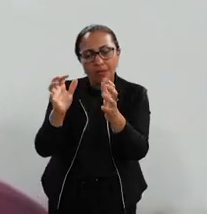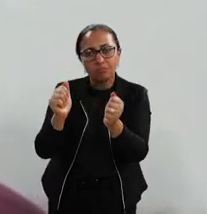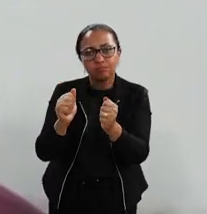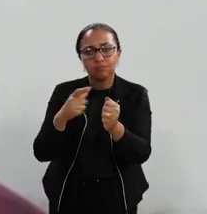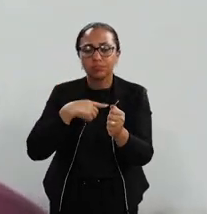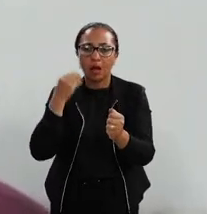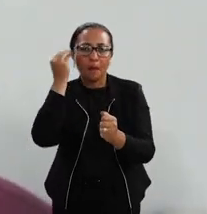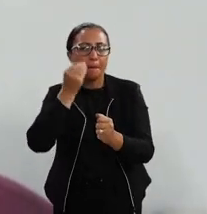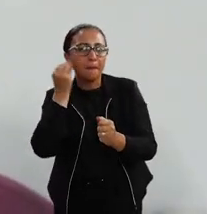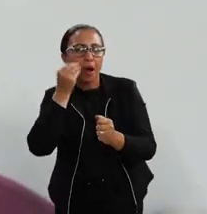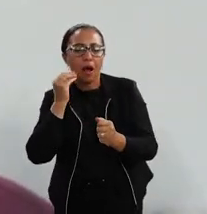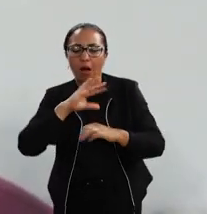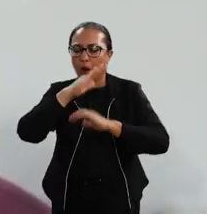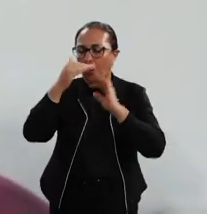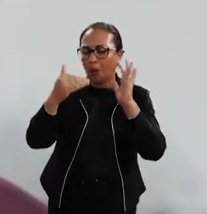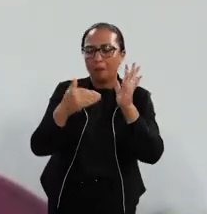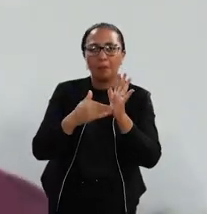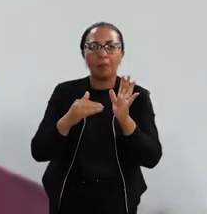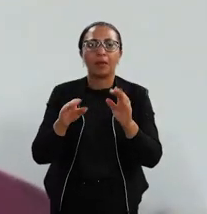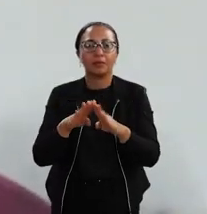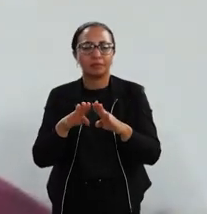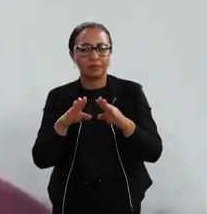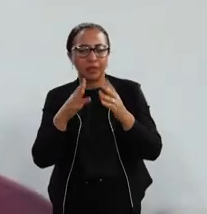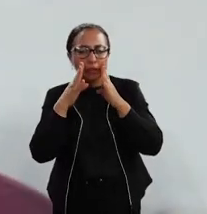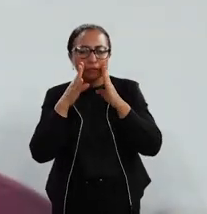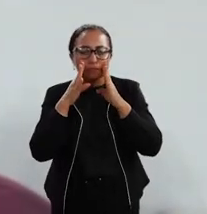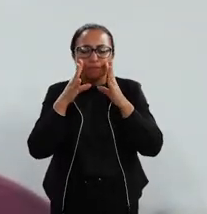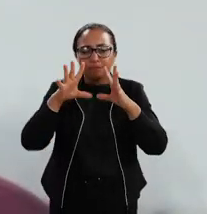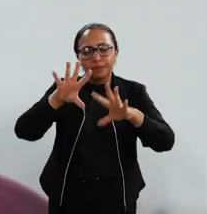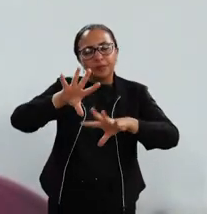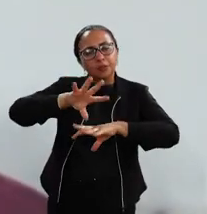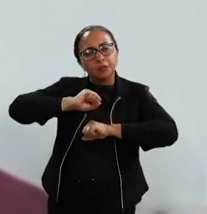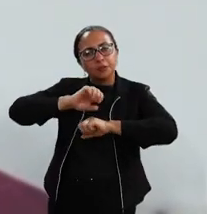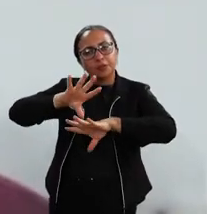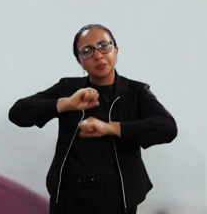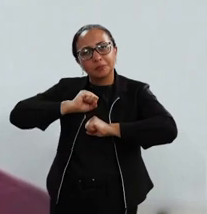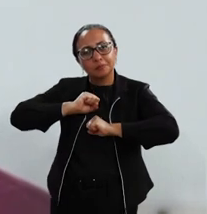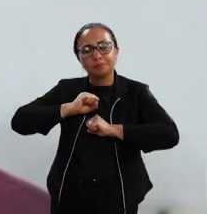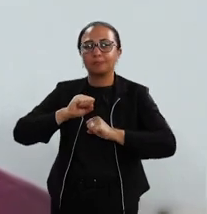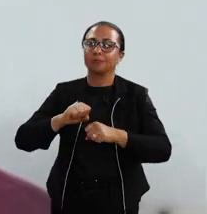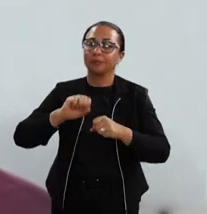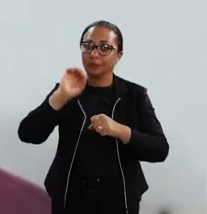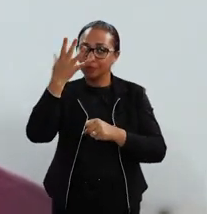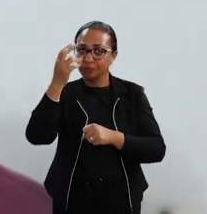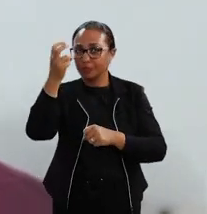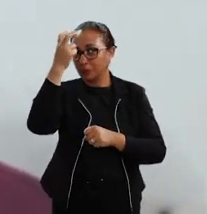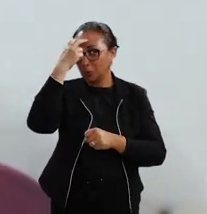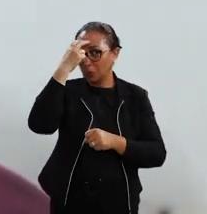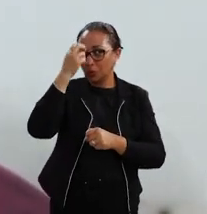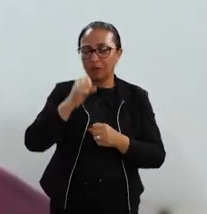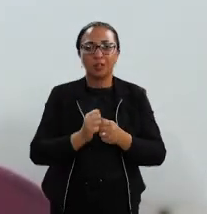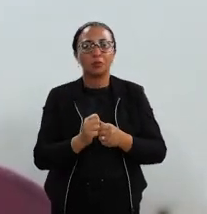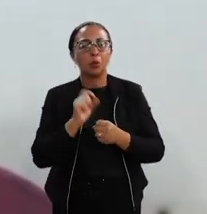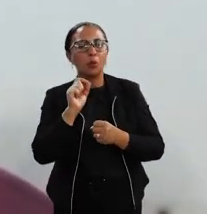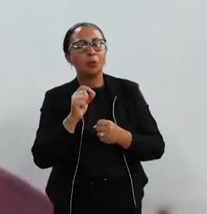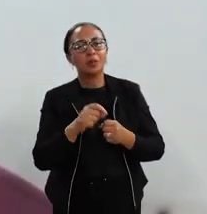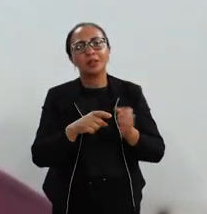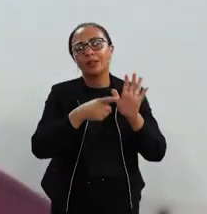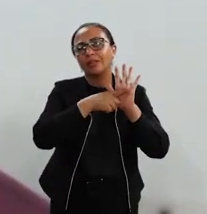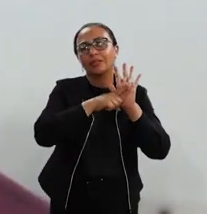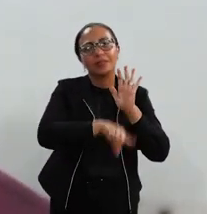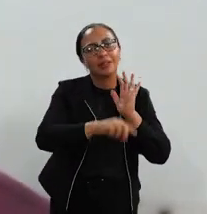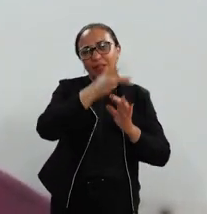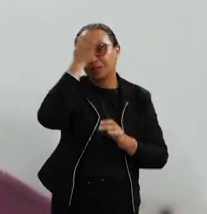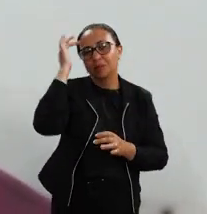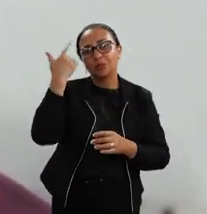experiência completa na apreciação desses elementos culturais. O que é negado